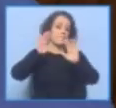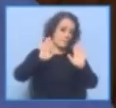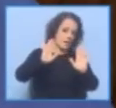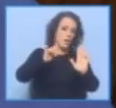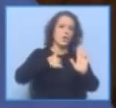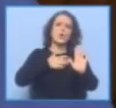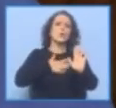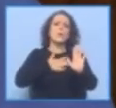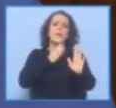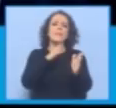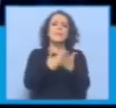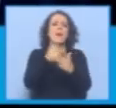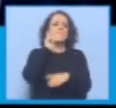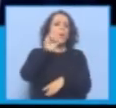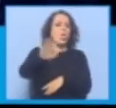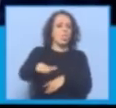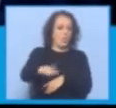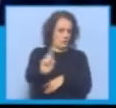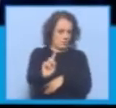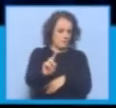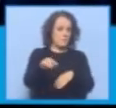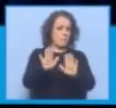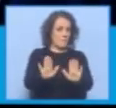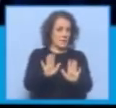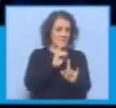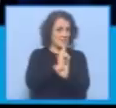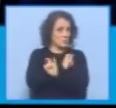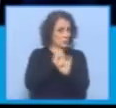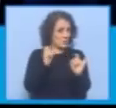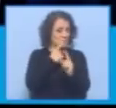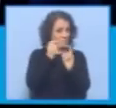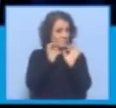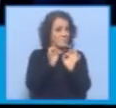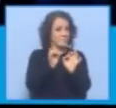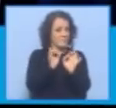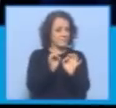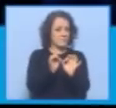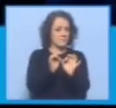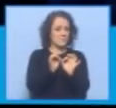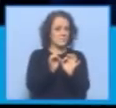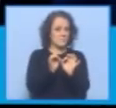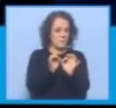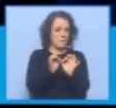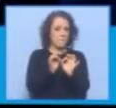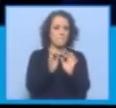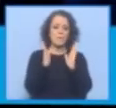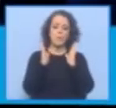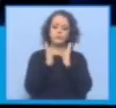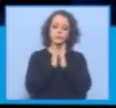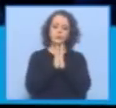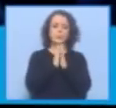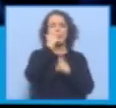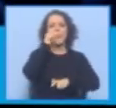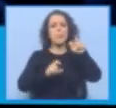quero menosvalorizar a ninguém, atenção. Inclusive, diria eu que às vezes a religiosidade